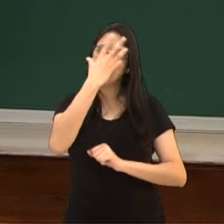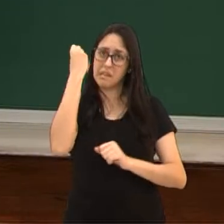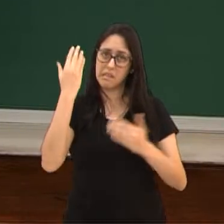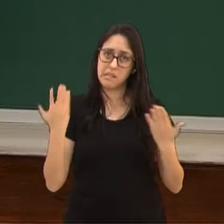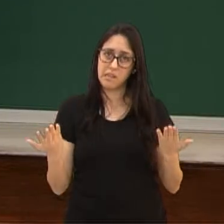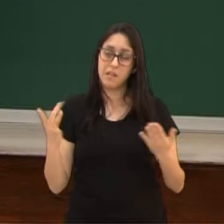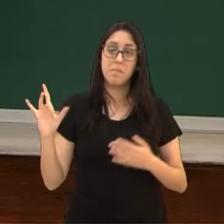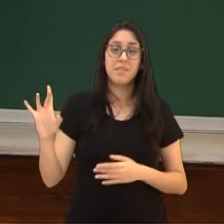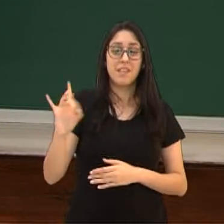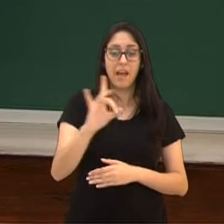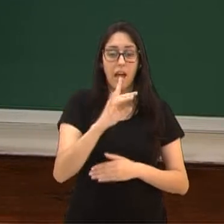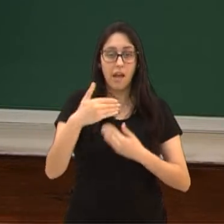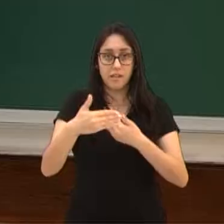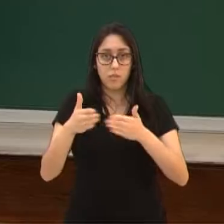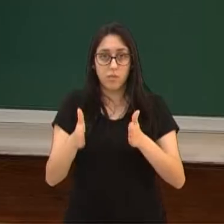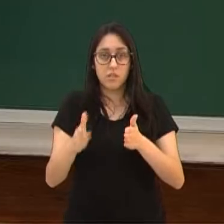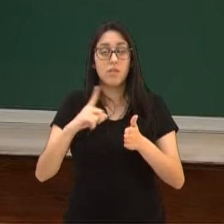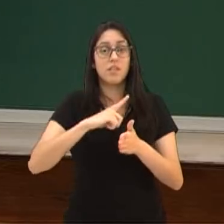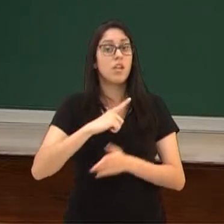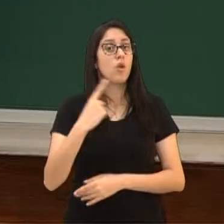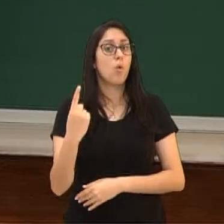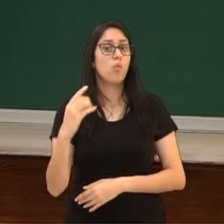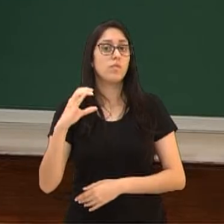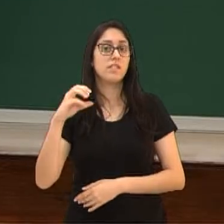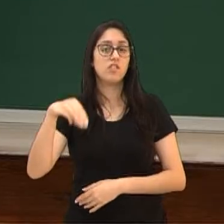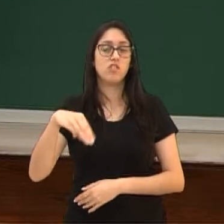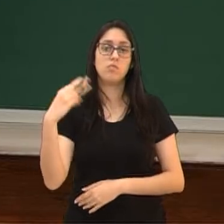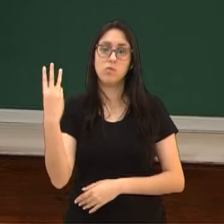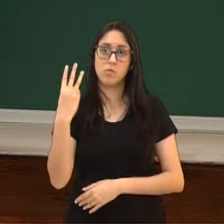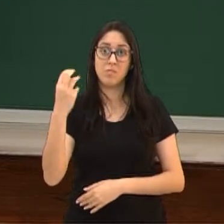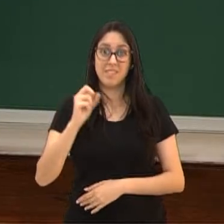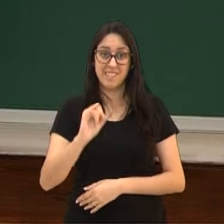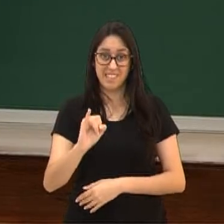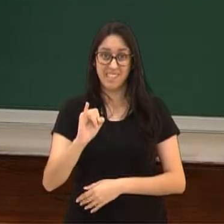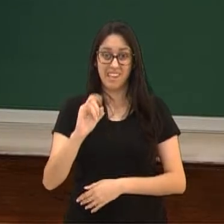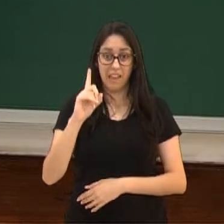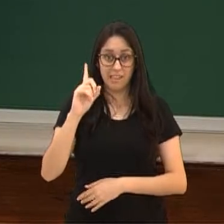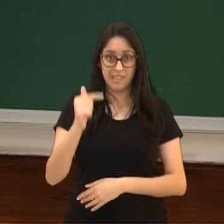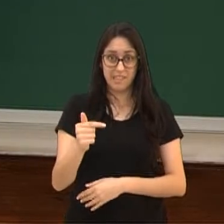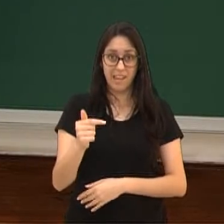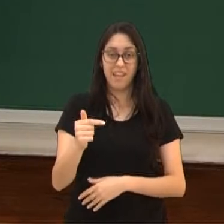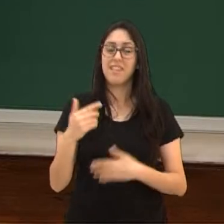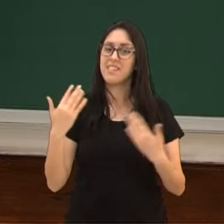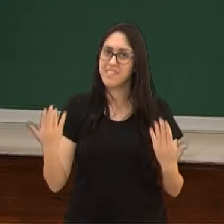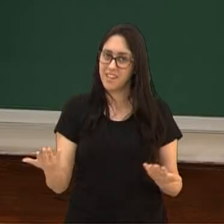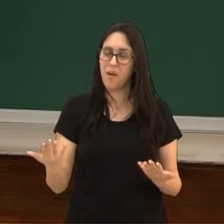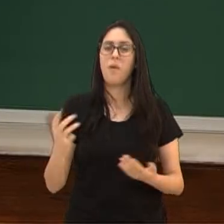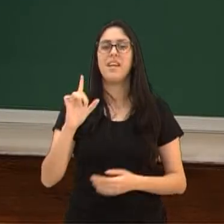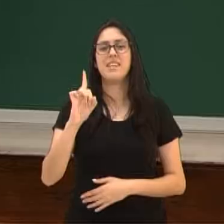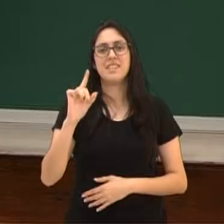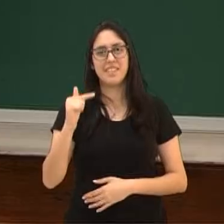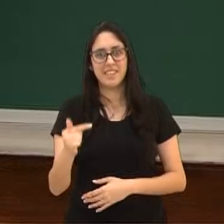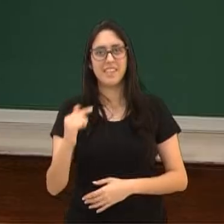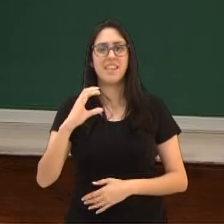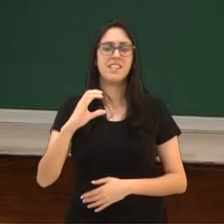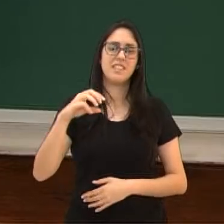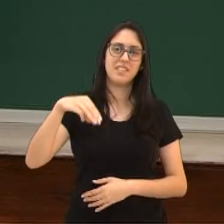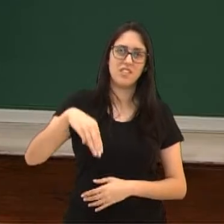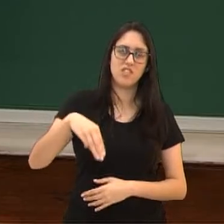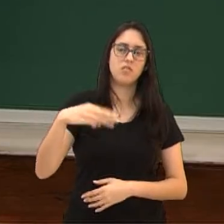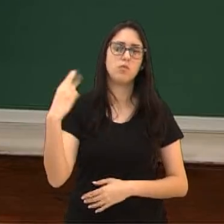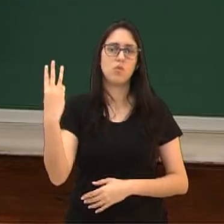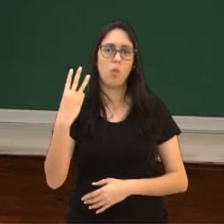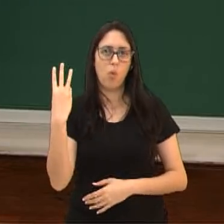cada cubinho tem 1 centímetro cúbico, se são 17 cubinhos, nós temos 17 centímetros cúbicos